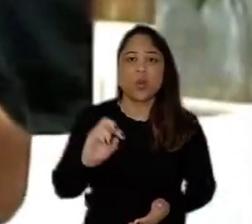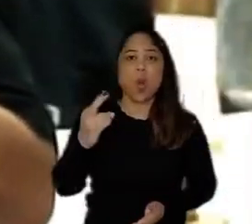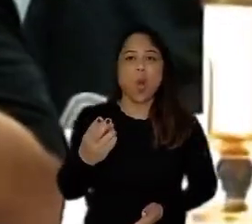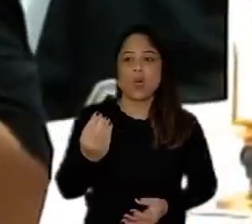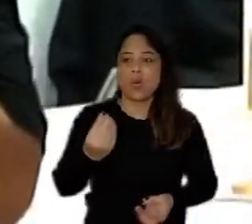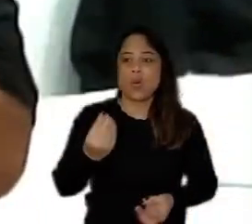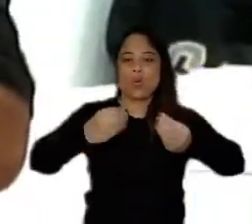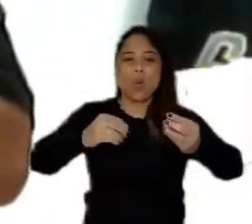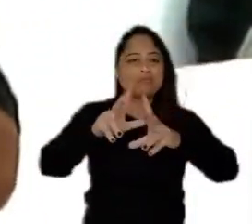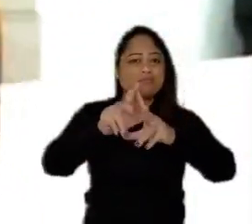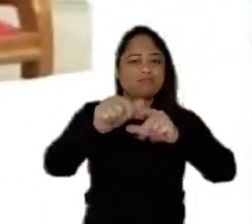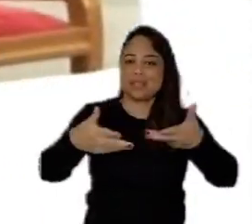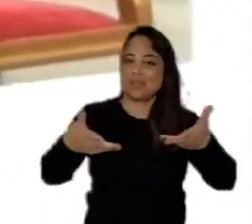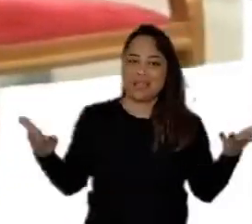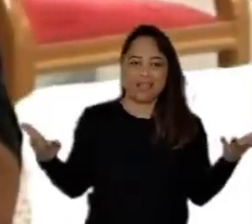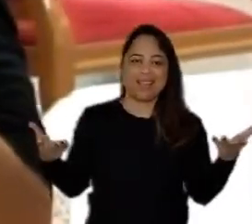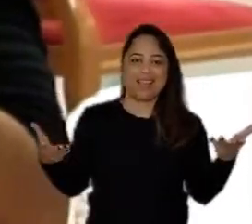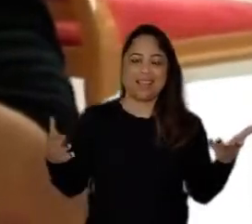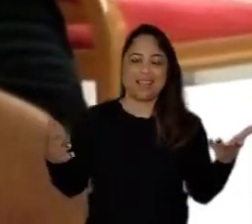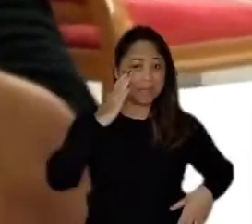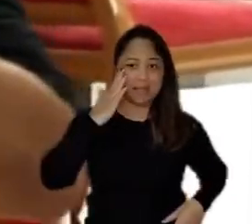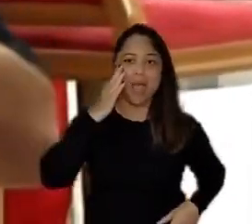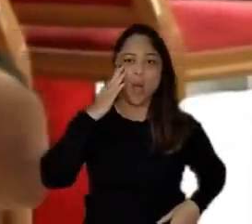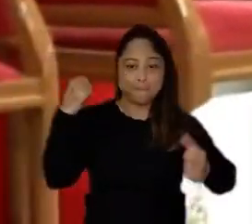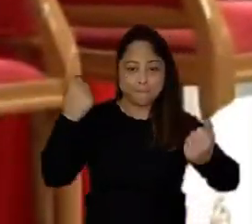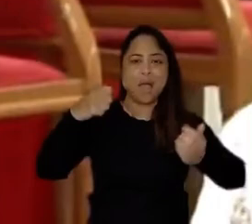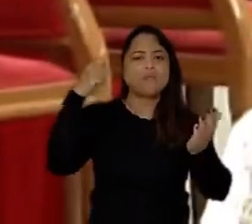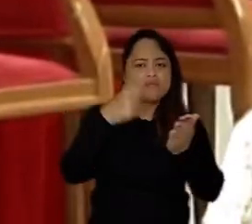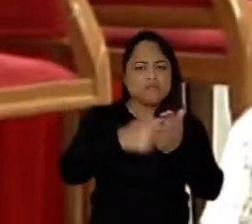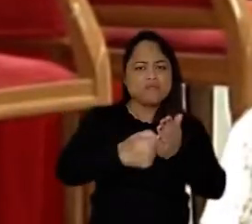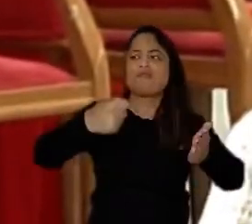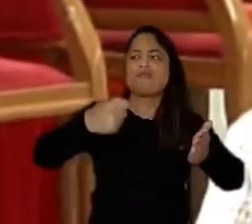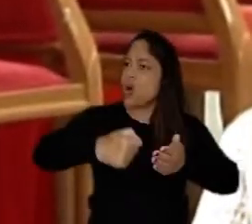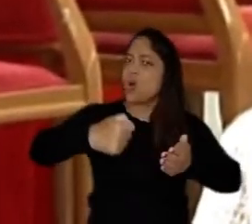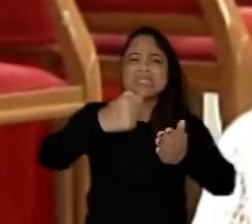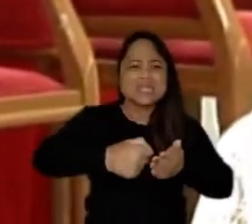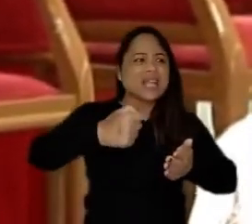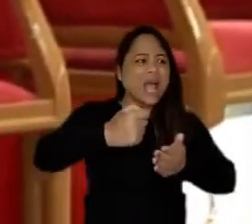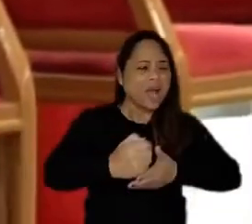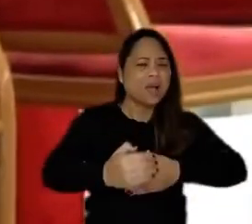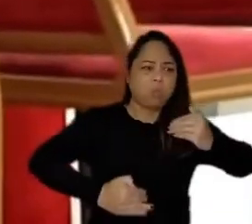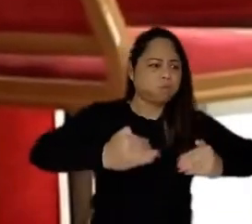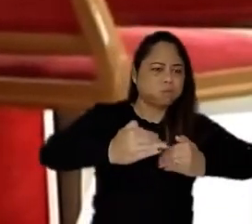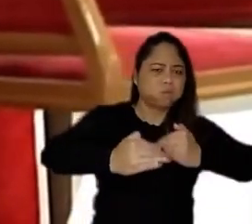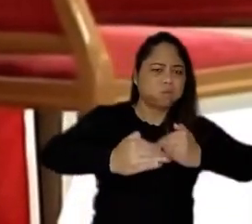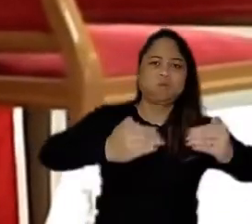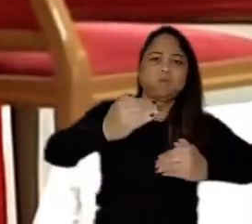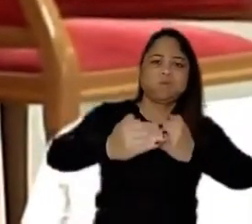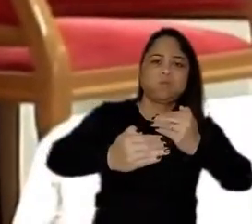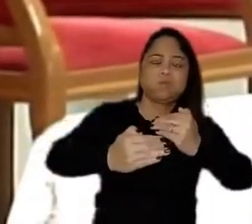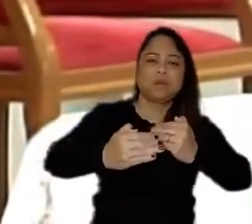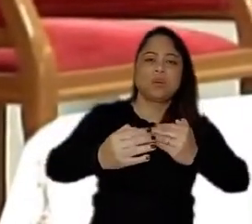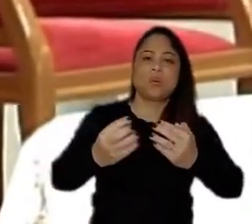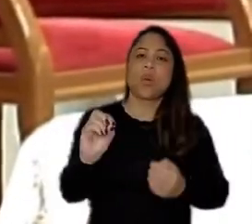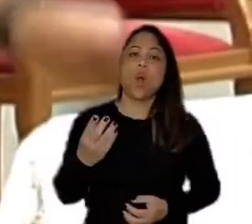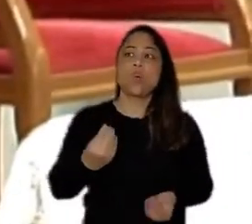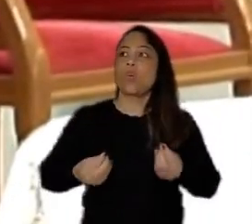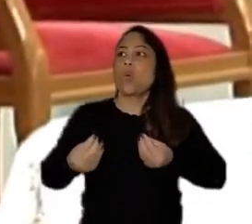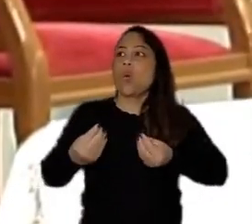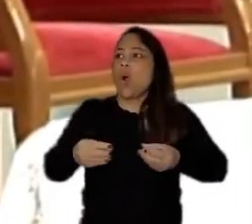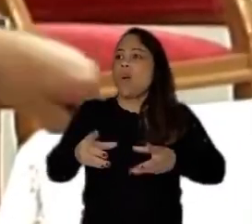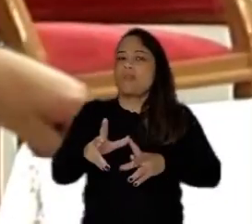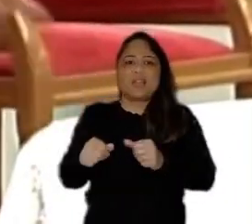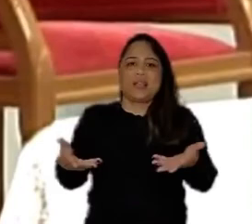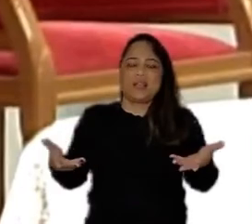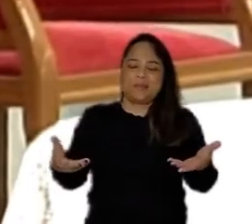tem vitória. Fala para quem está do outro lado, sem esforço não tem vitória. Sem esforço não tem vitória. Sim. Então